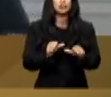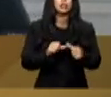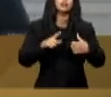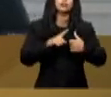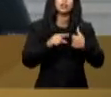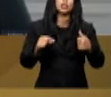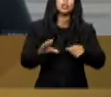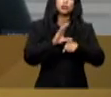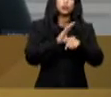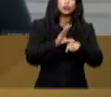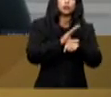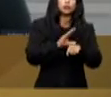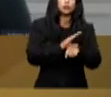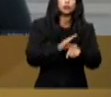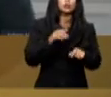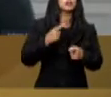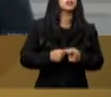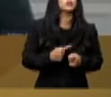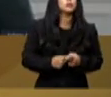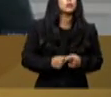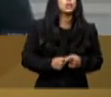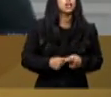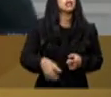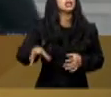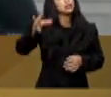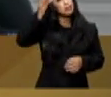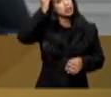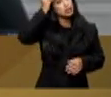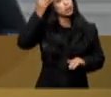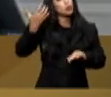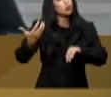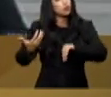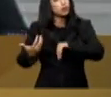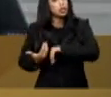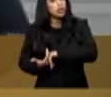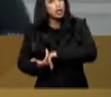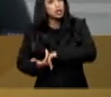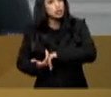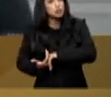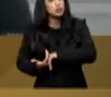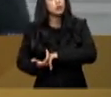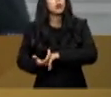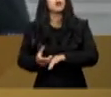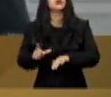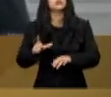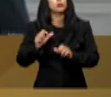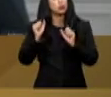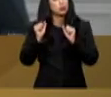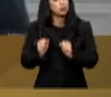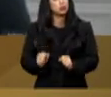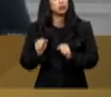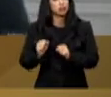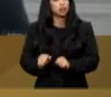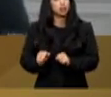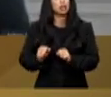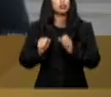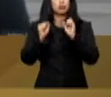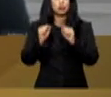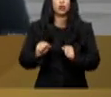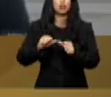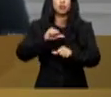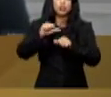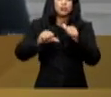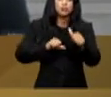artigos constitucionais, porque entendeu o Congresso Nacional, no seu legítimo poder constituinte reformador, que